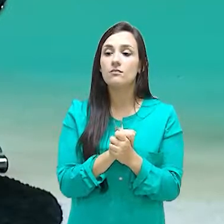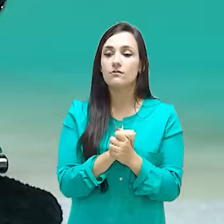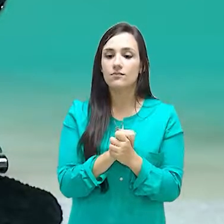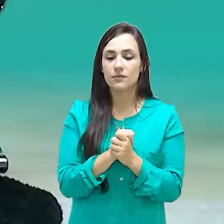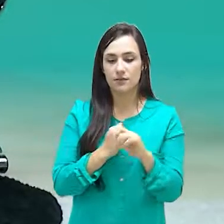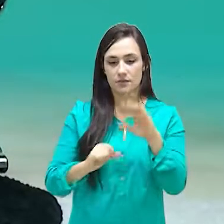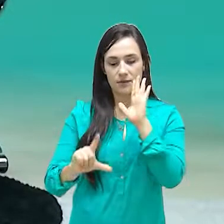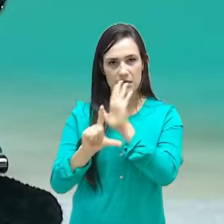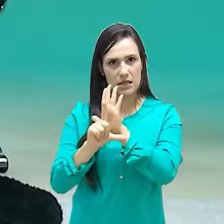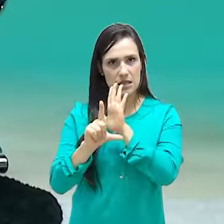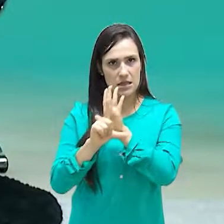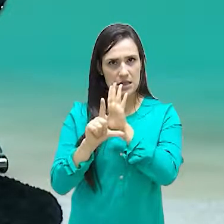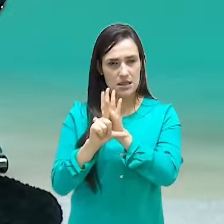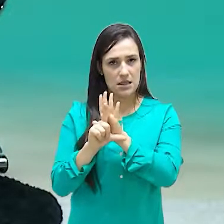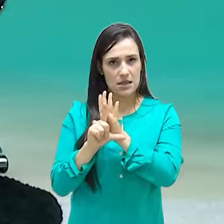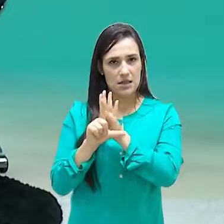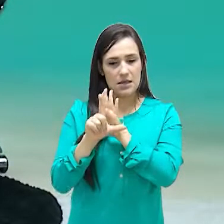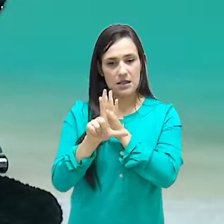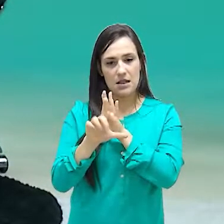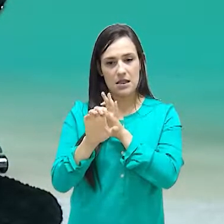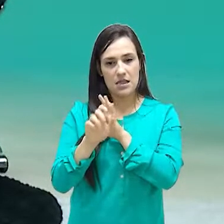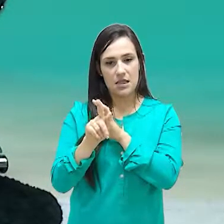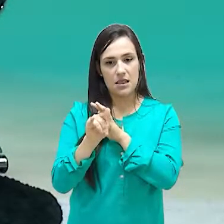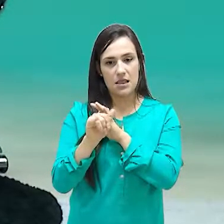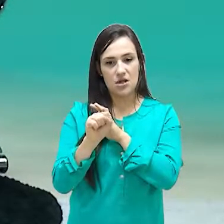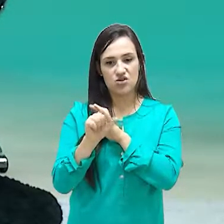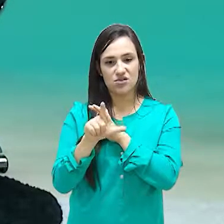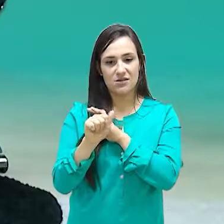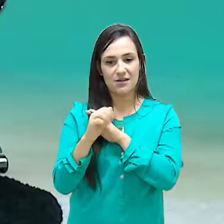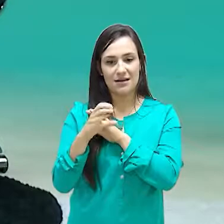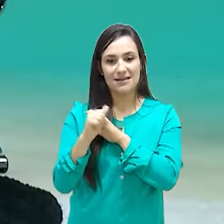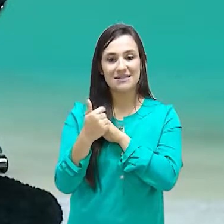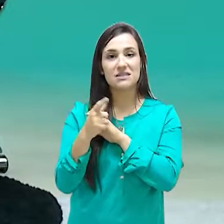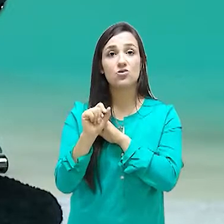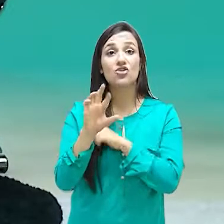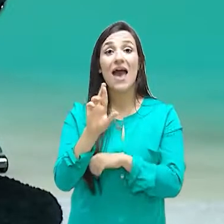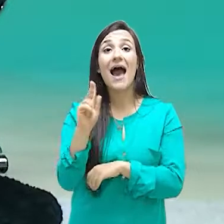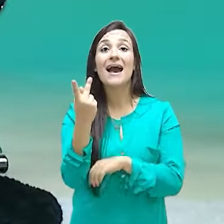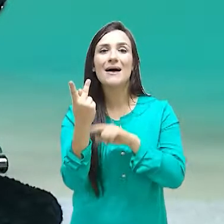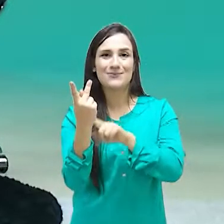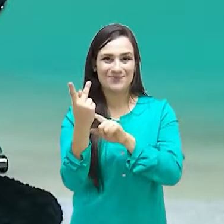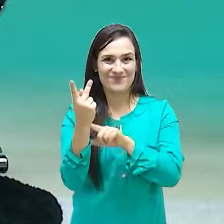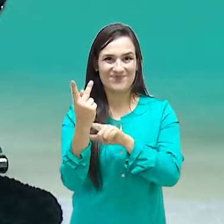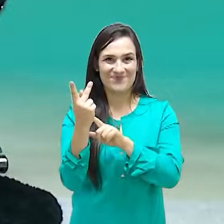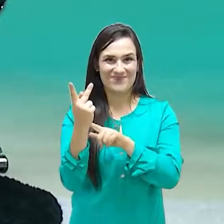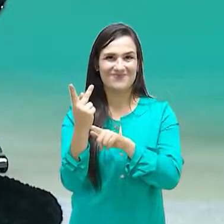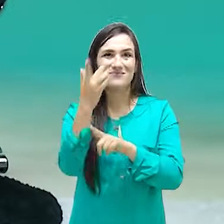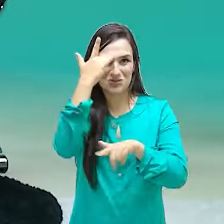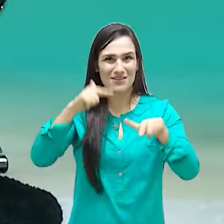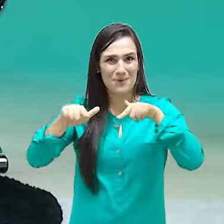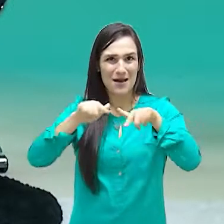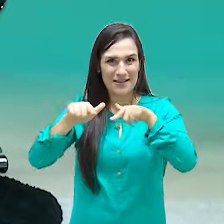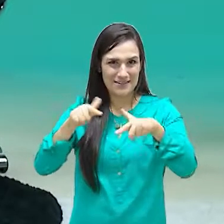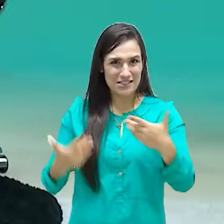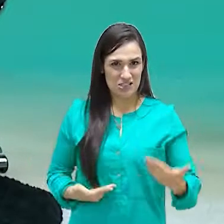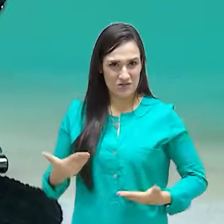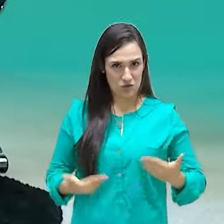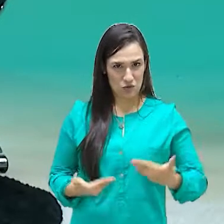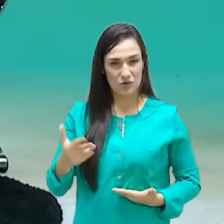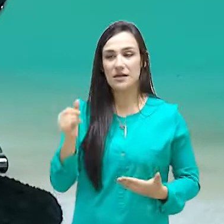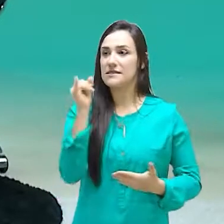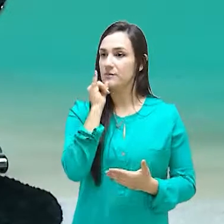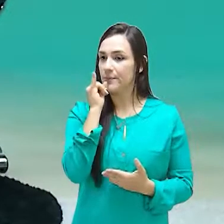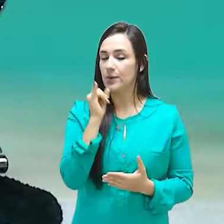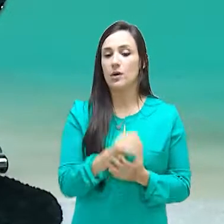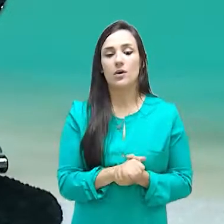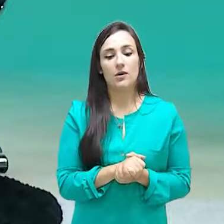legislação de pessoal, que na verdade a gente editou um documento para cada poder e órgão, né? Entendi. A gente editou um documento de leis